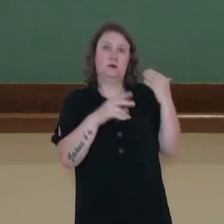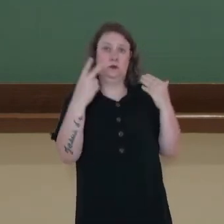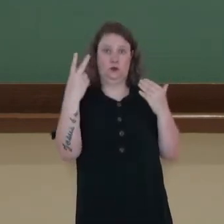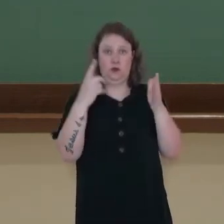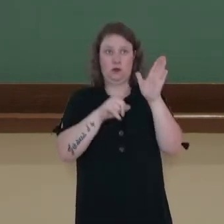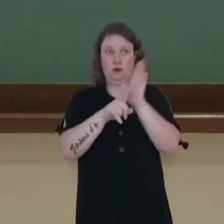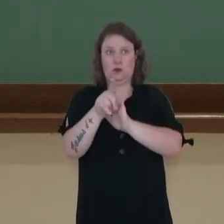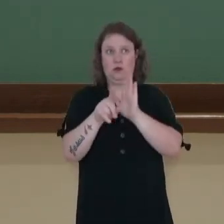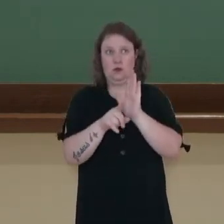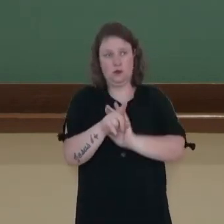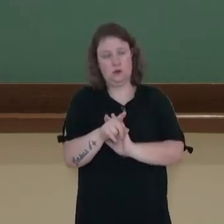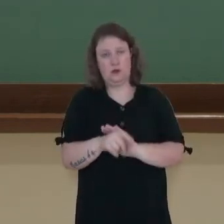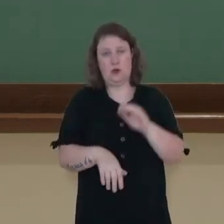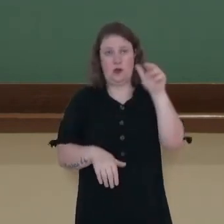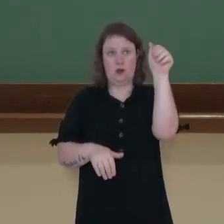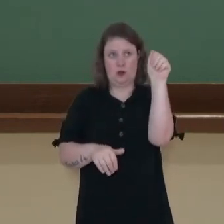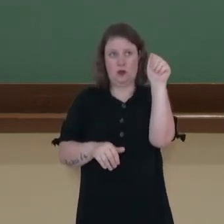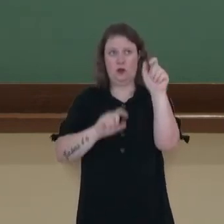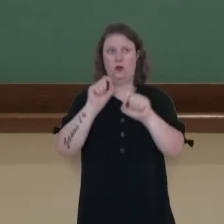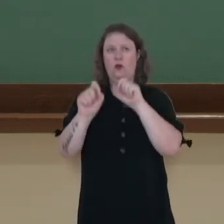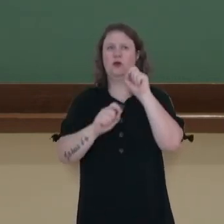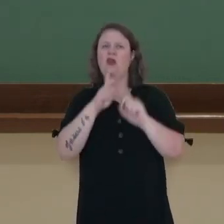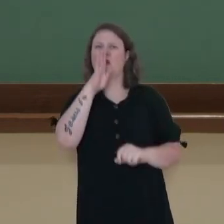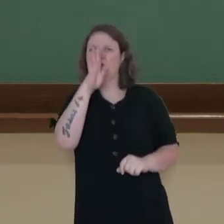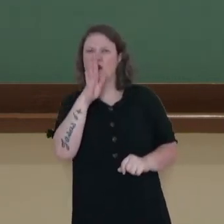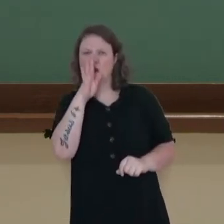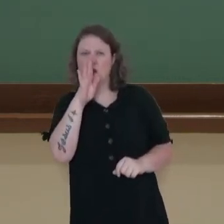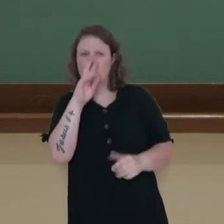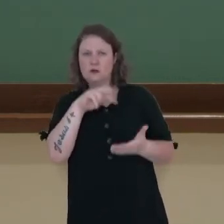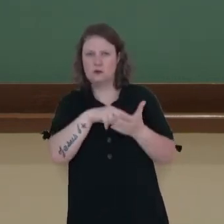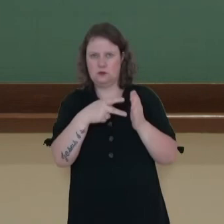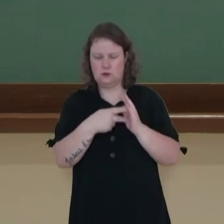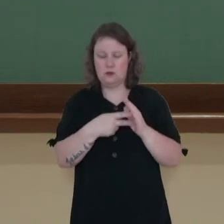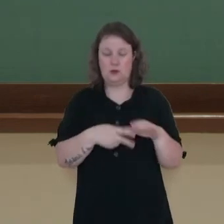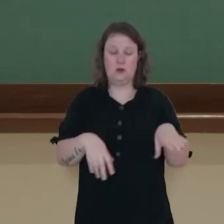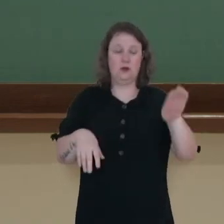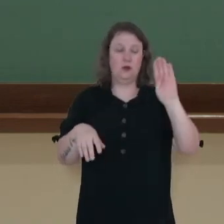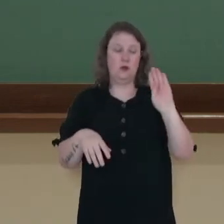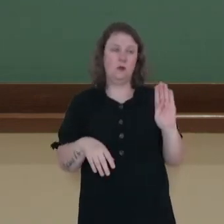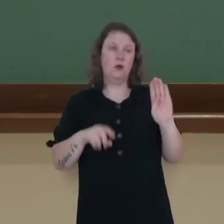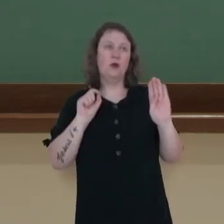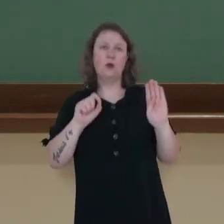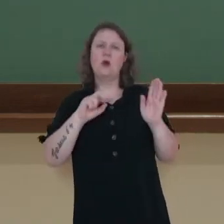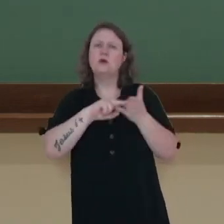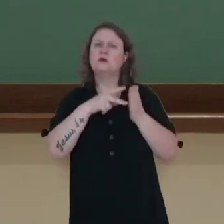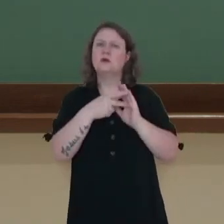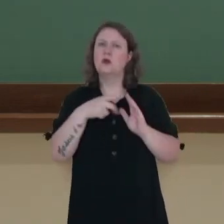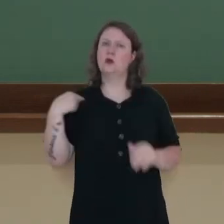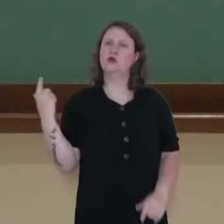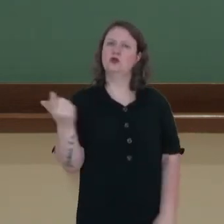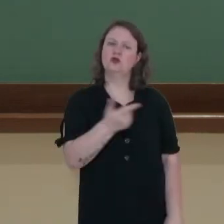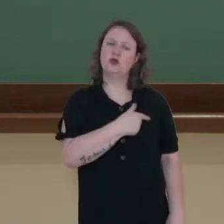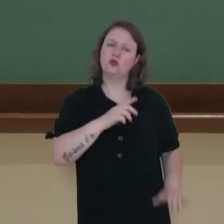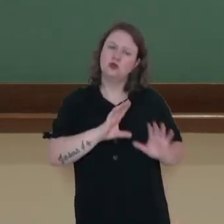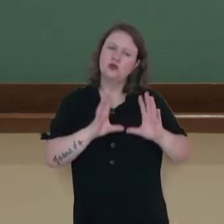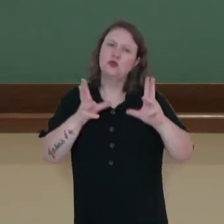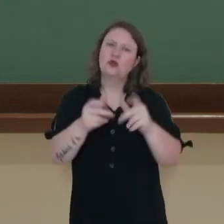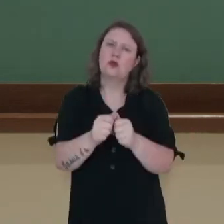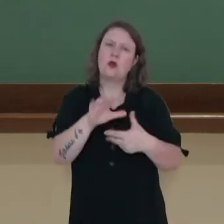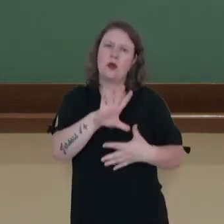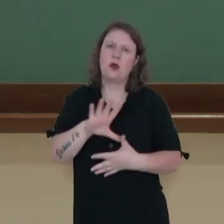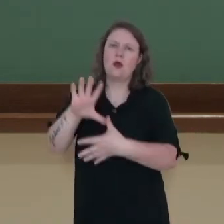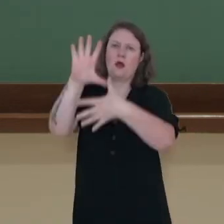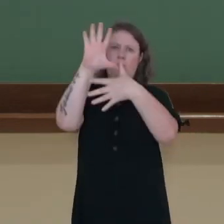perguntas. O que o manifesto está criticando e qual o significado de somos da América e queremos